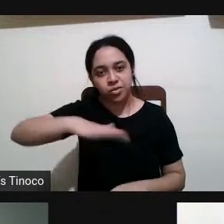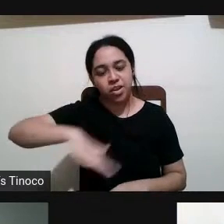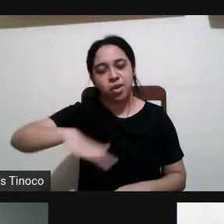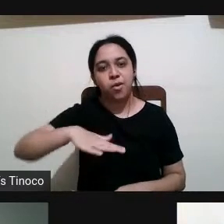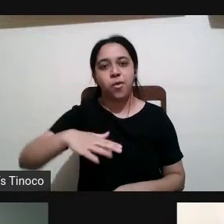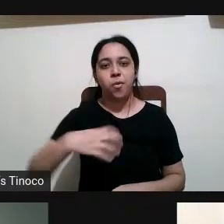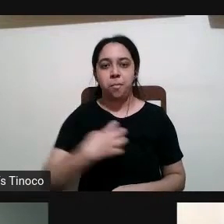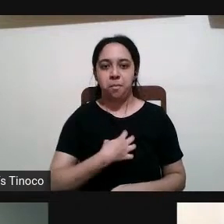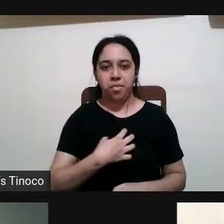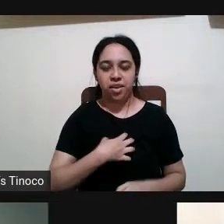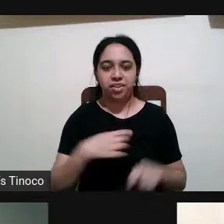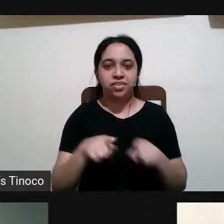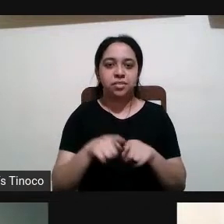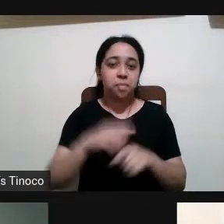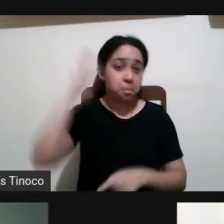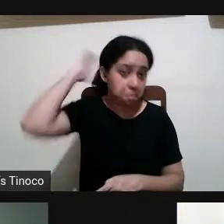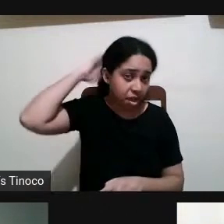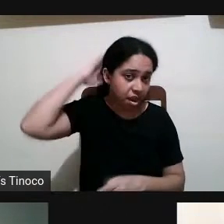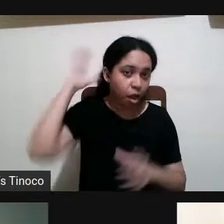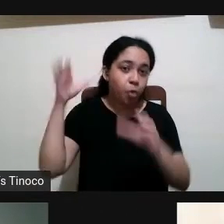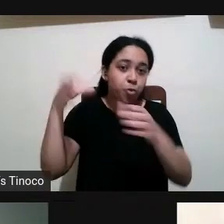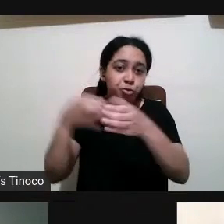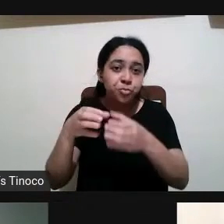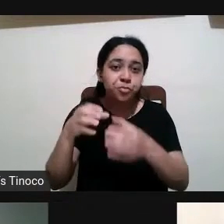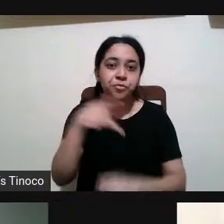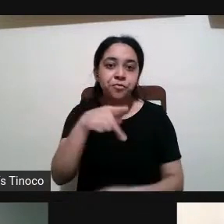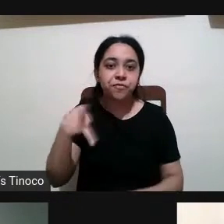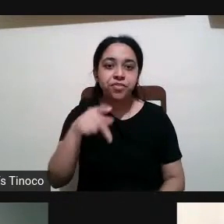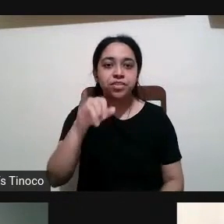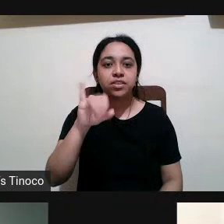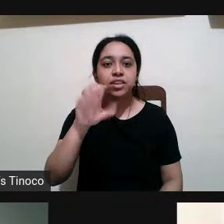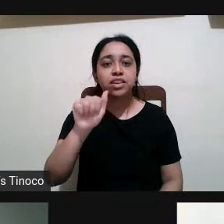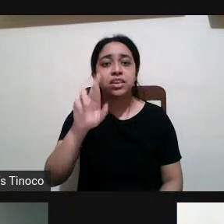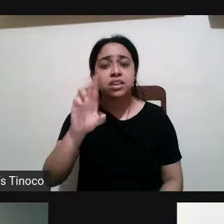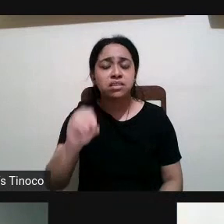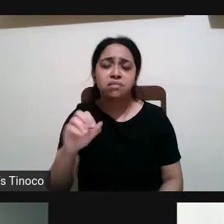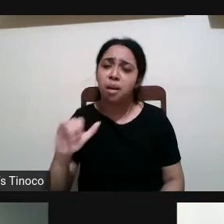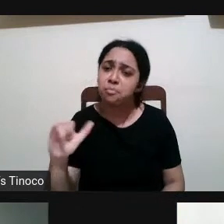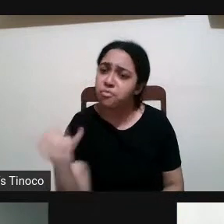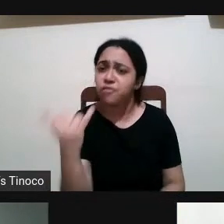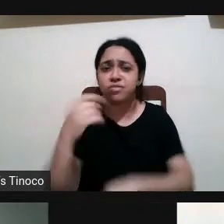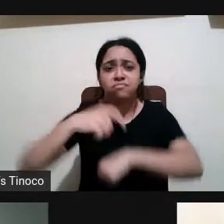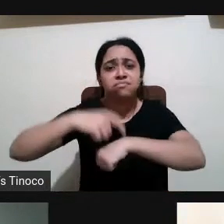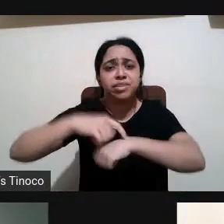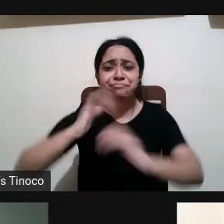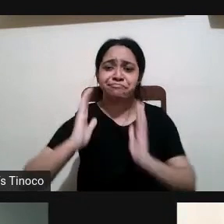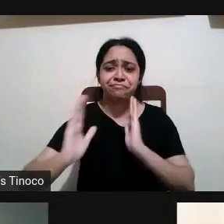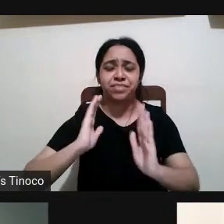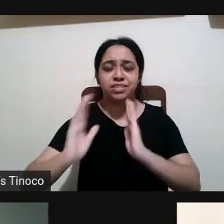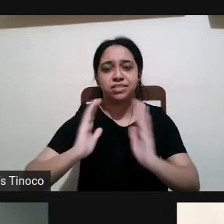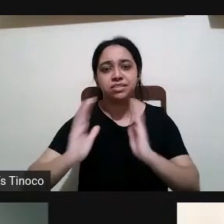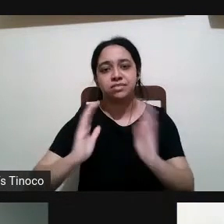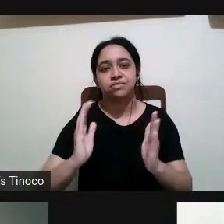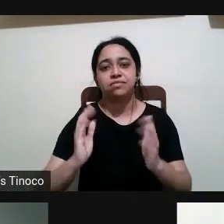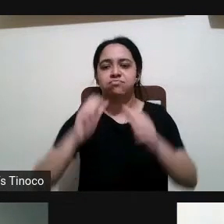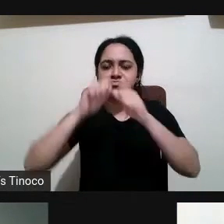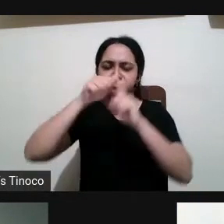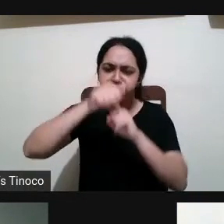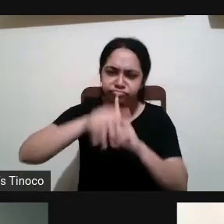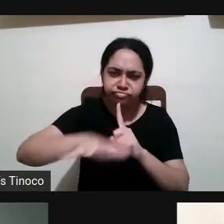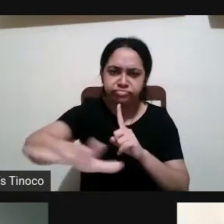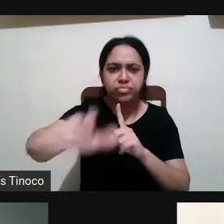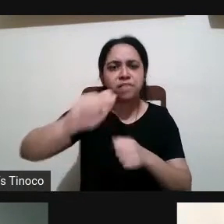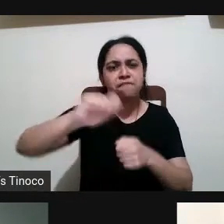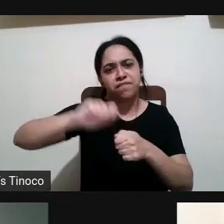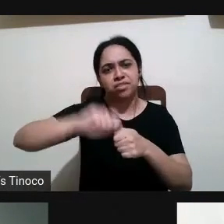o grupo aí de Ícaro também, vamos aproveitar, a gente está aproveitando esse período aí para divulgar o que está sendo